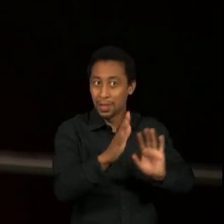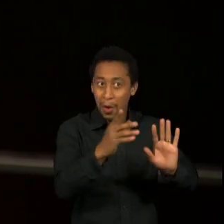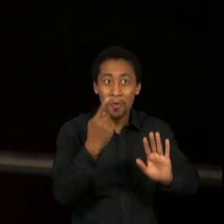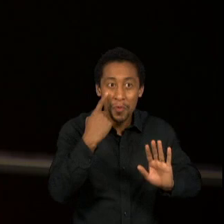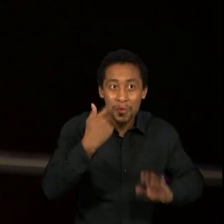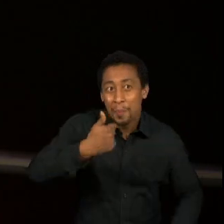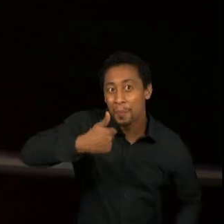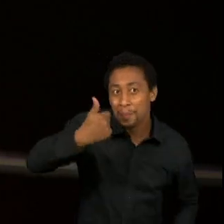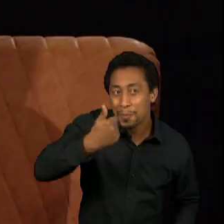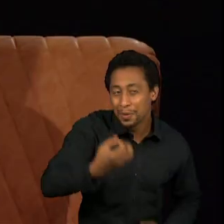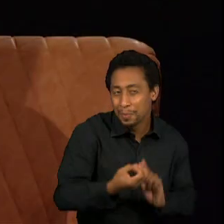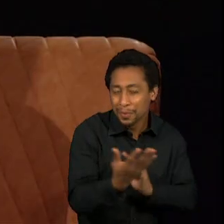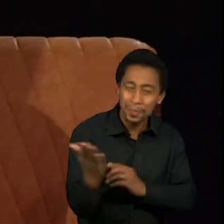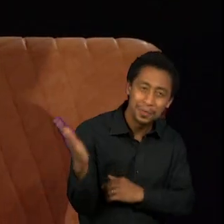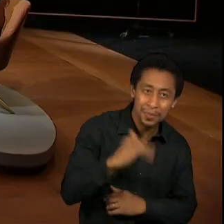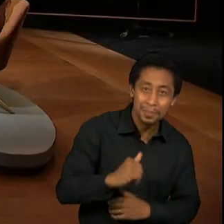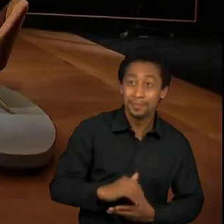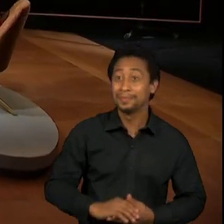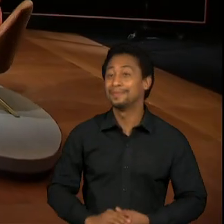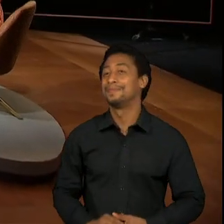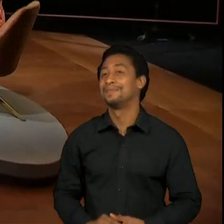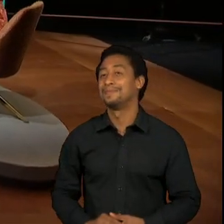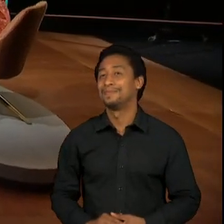ver o primeiro? Vamos lá?